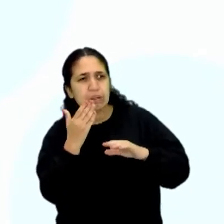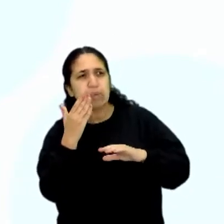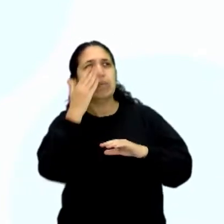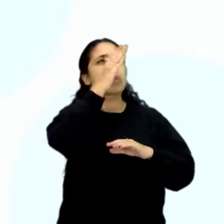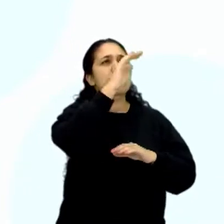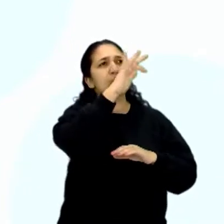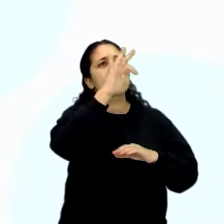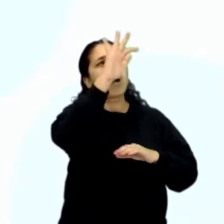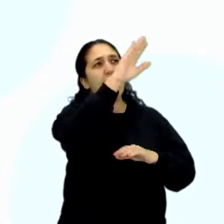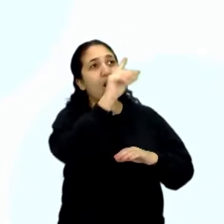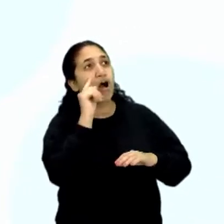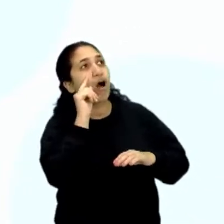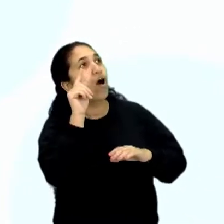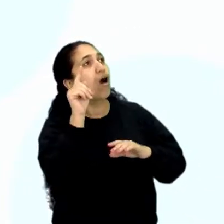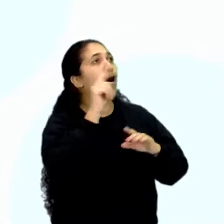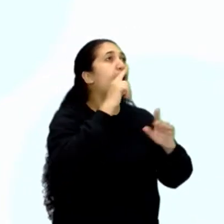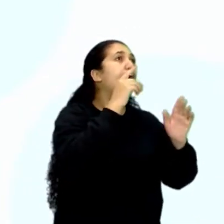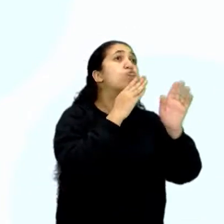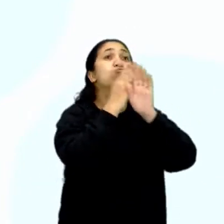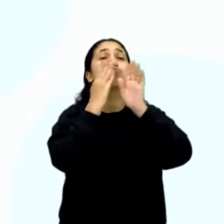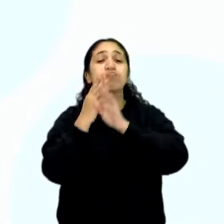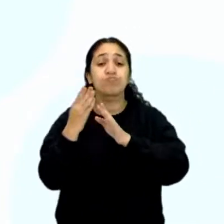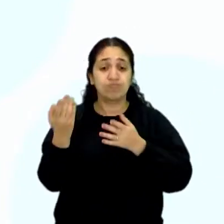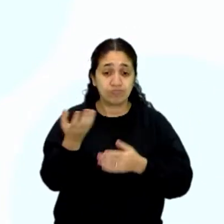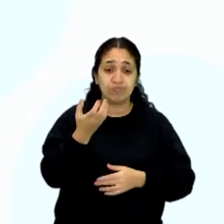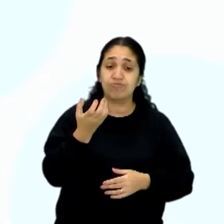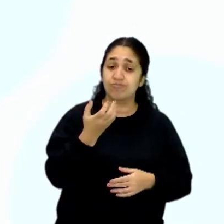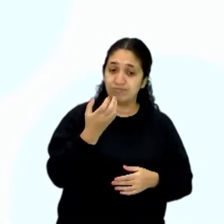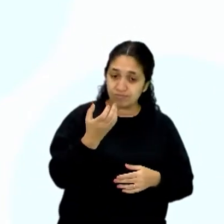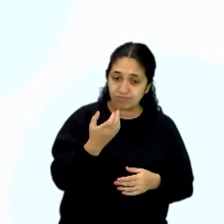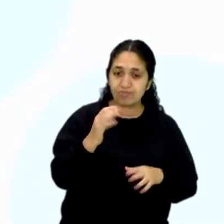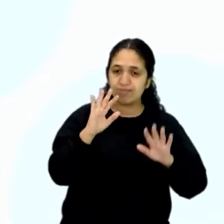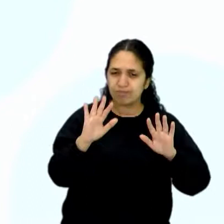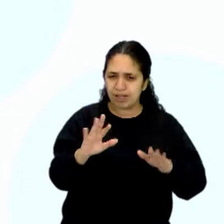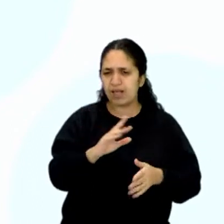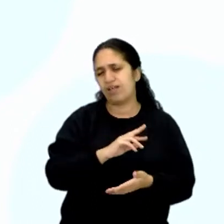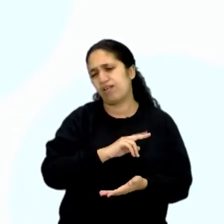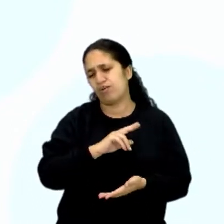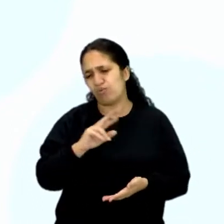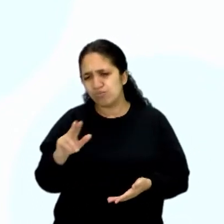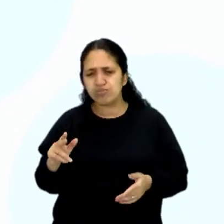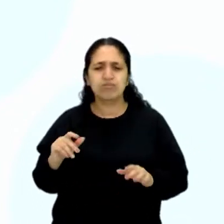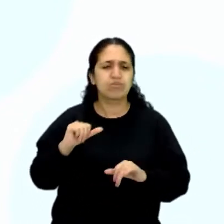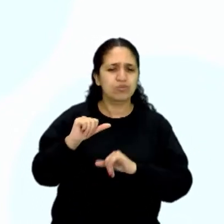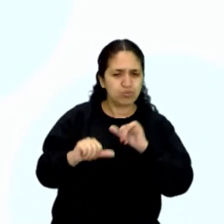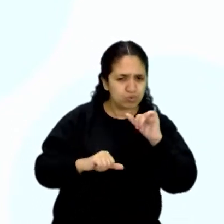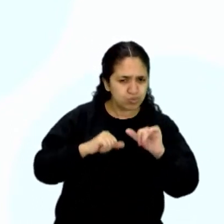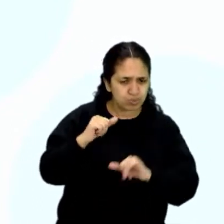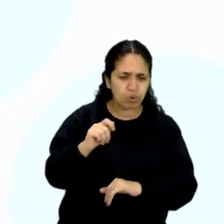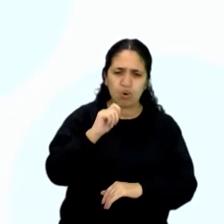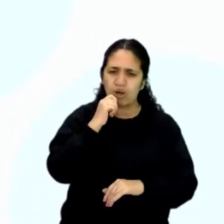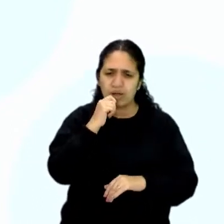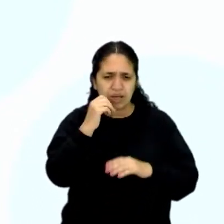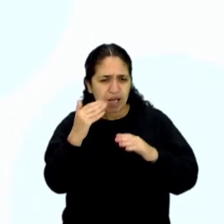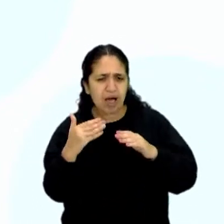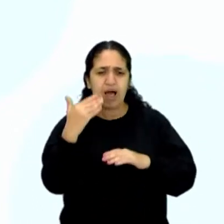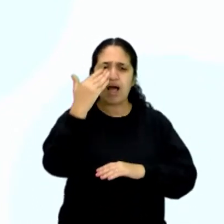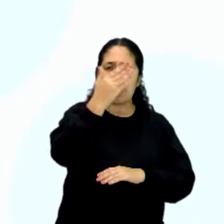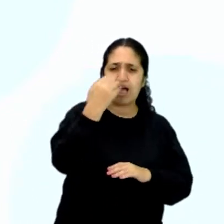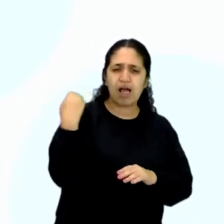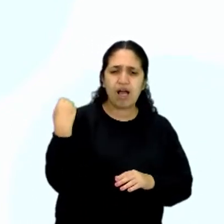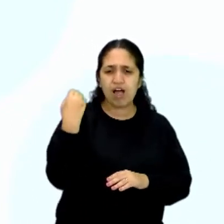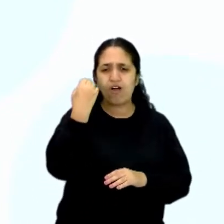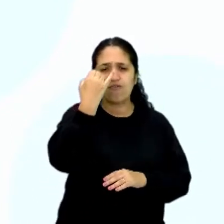lá no alto, tá? No entanto, muita coisa mudou. Para além da ciência, as viagens espaciais